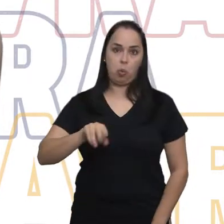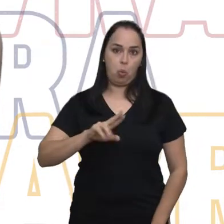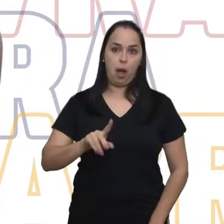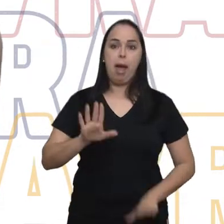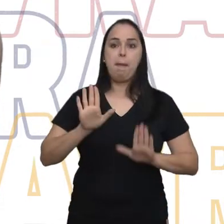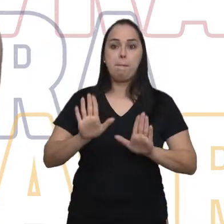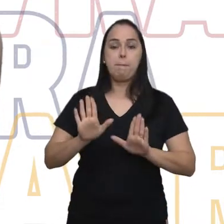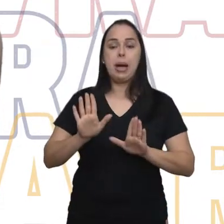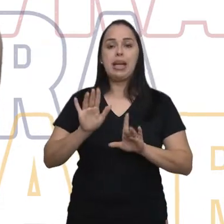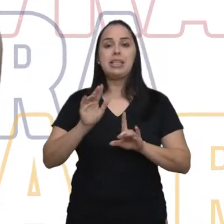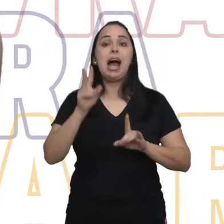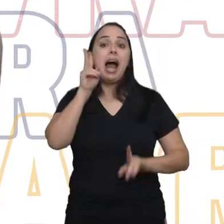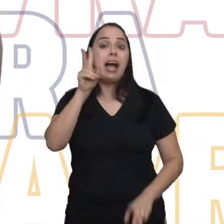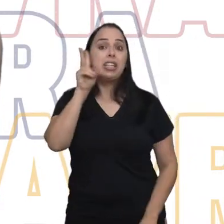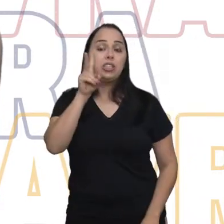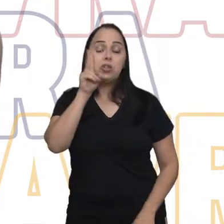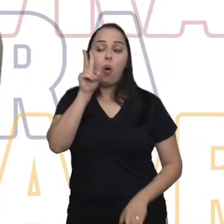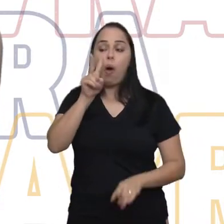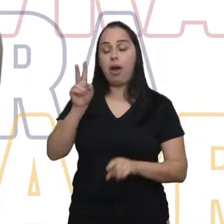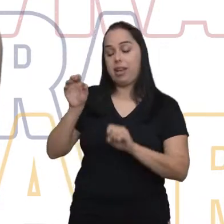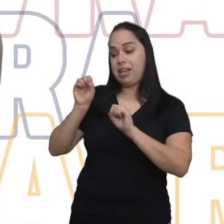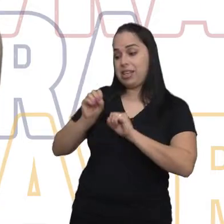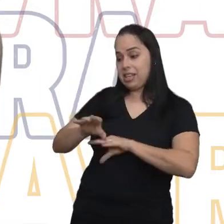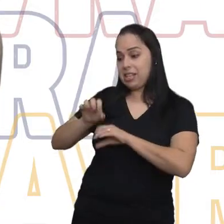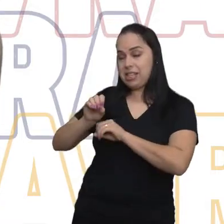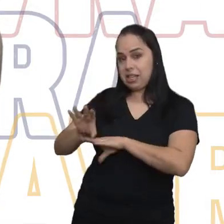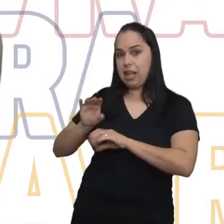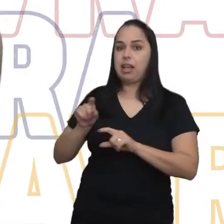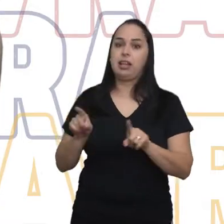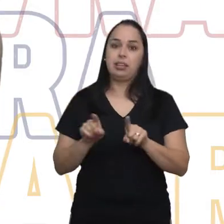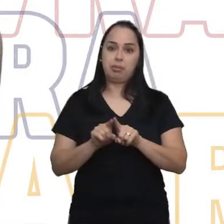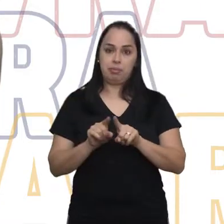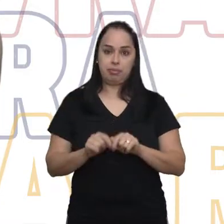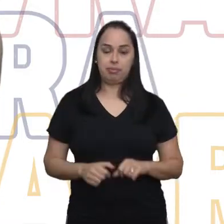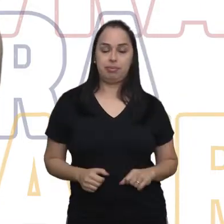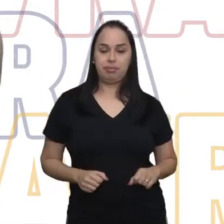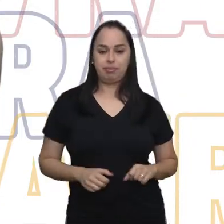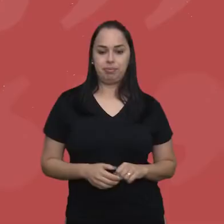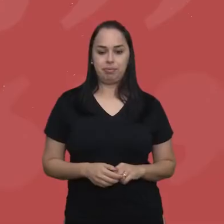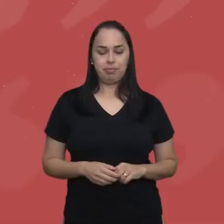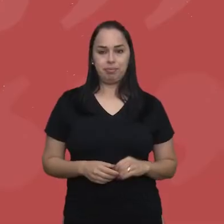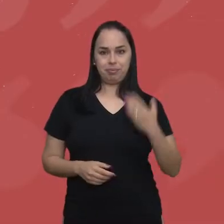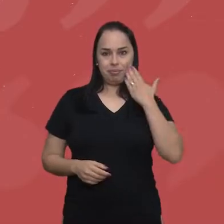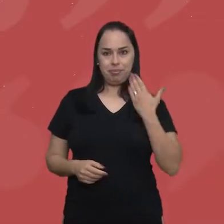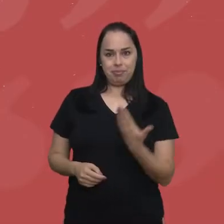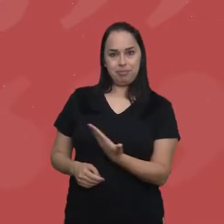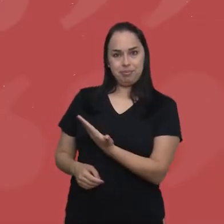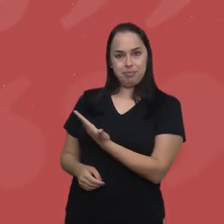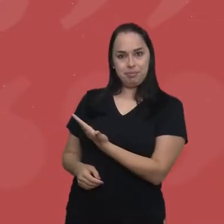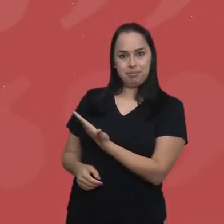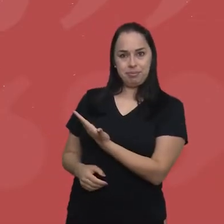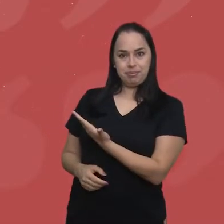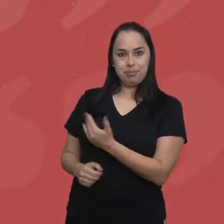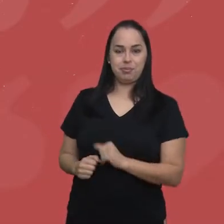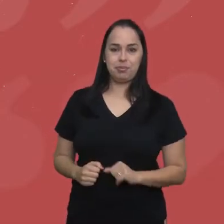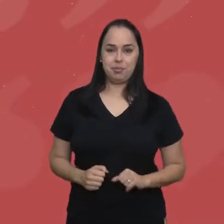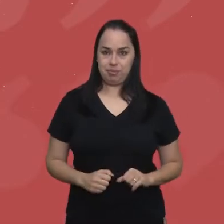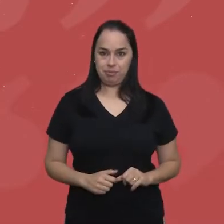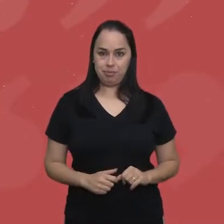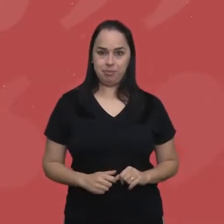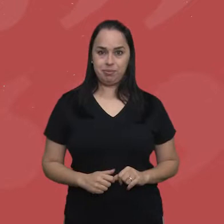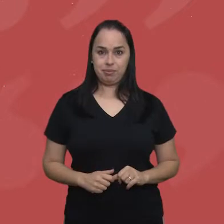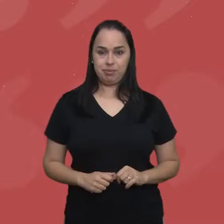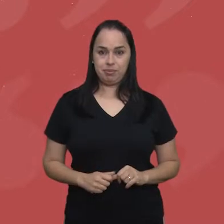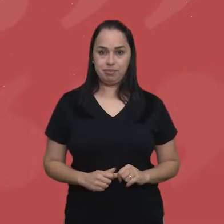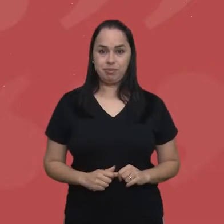sim de tudo aquilo que se remete à arte sacra dentro do museu. Como a arte sacra está inserida